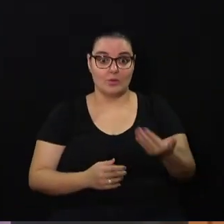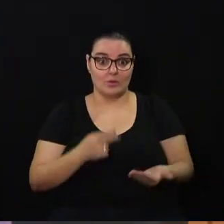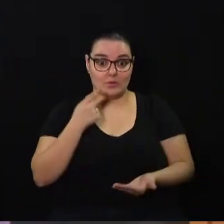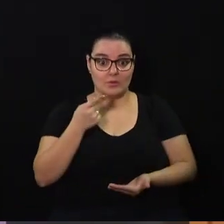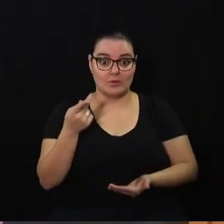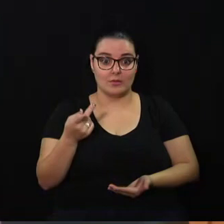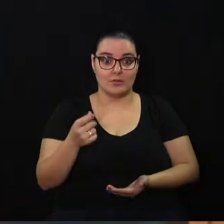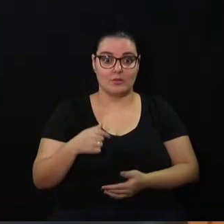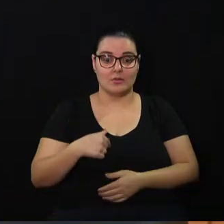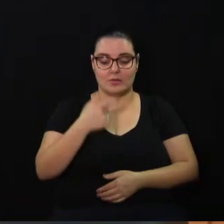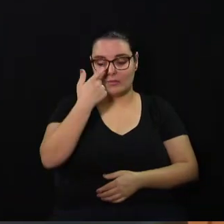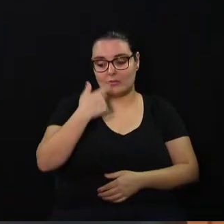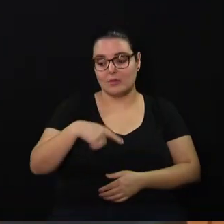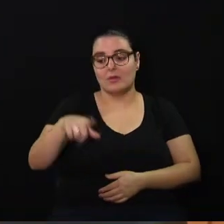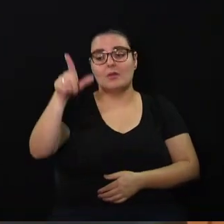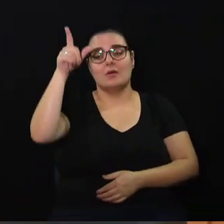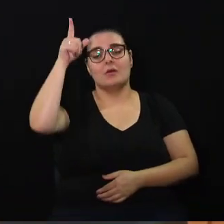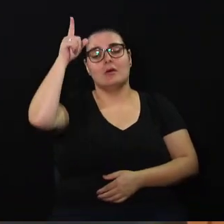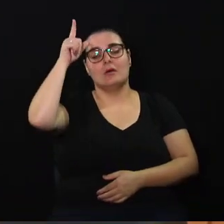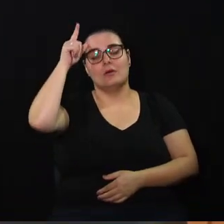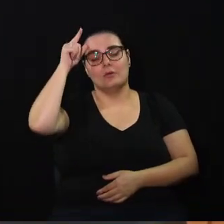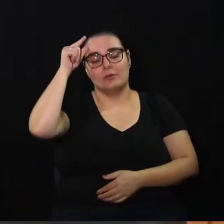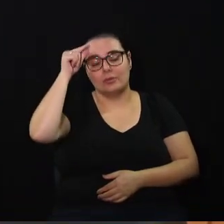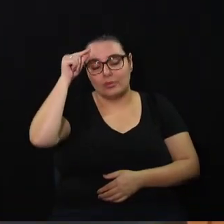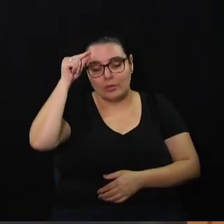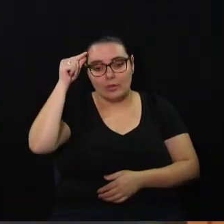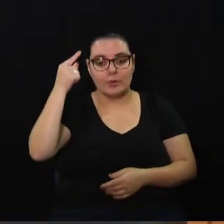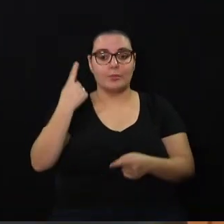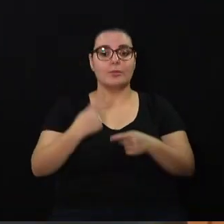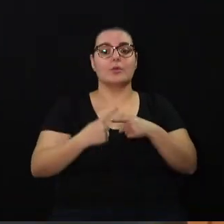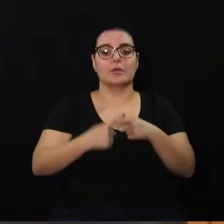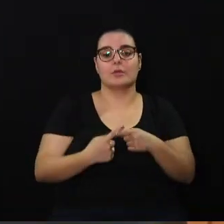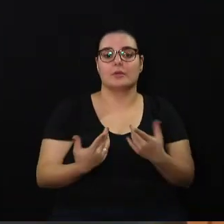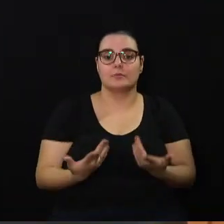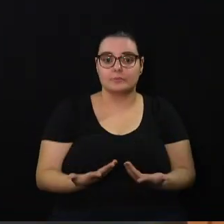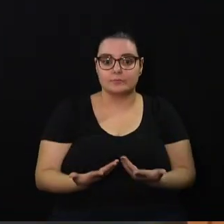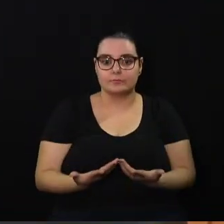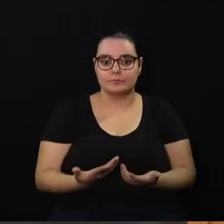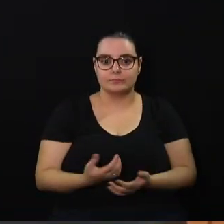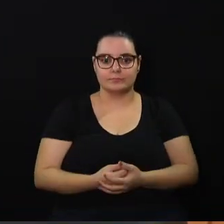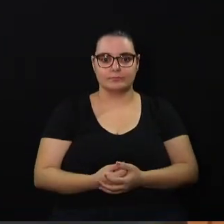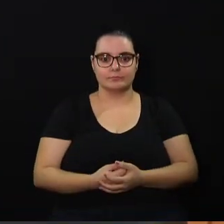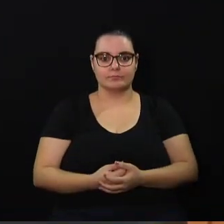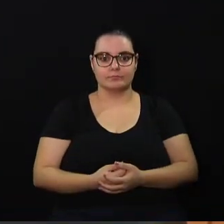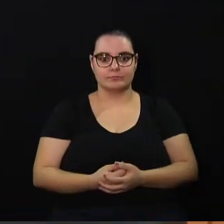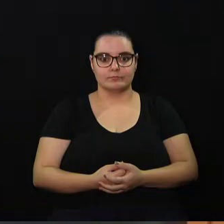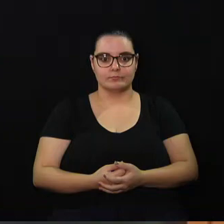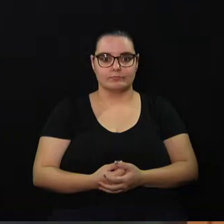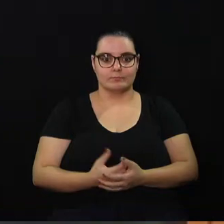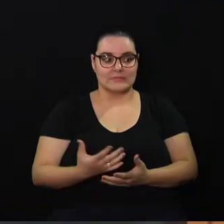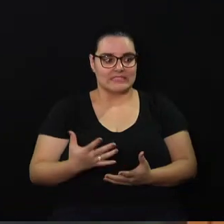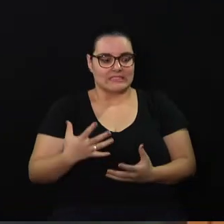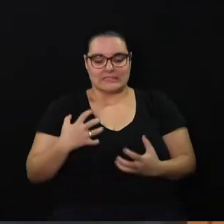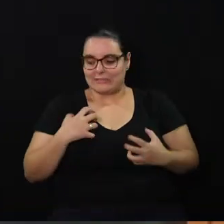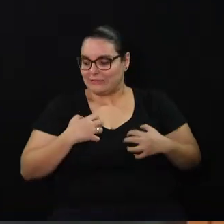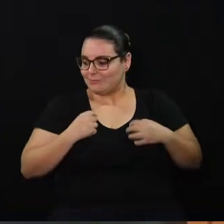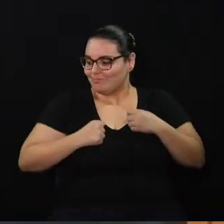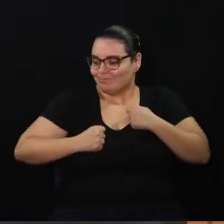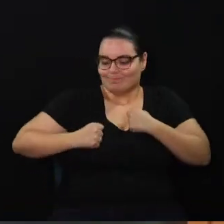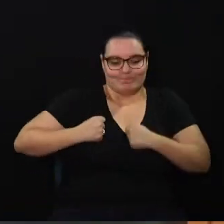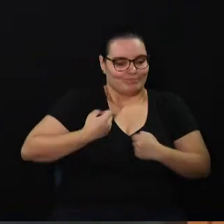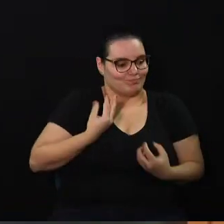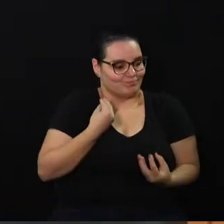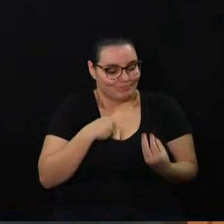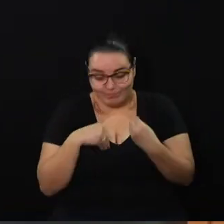senti alívio um alívio muito grande porque atenção maior é quando a gente não sabe com aquilo que a gente está